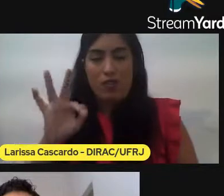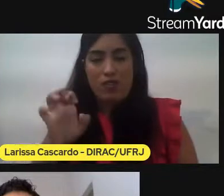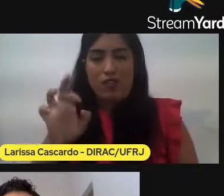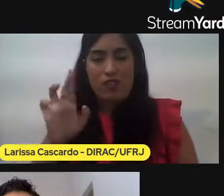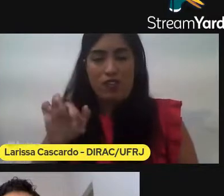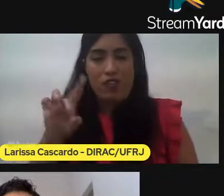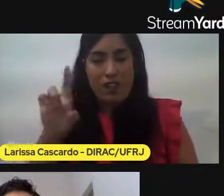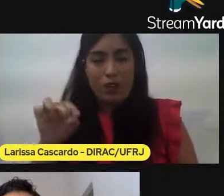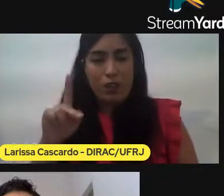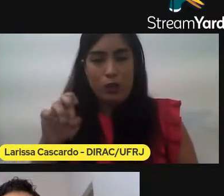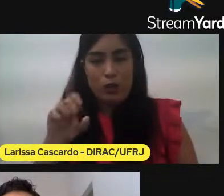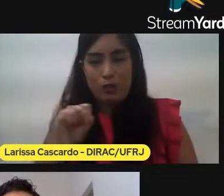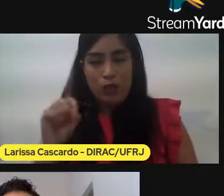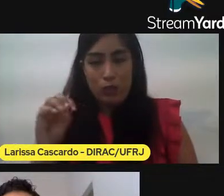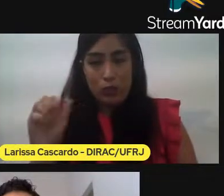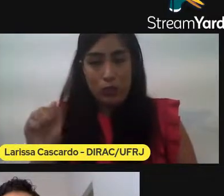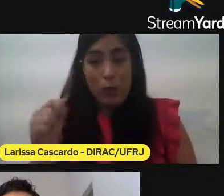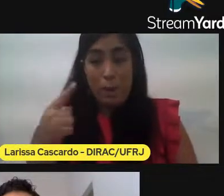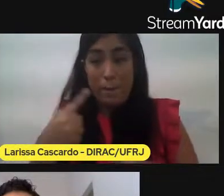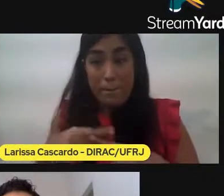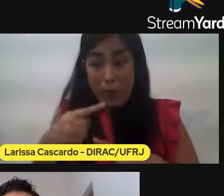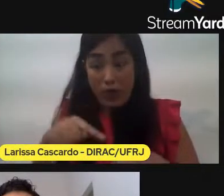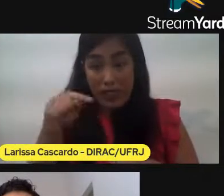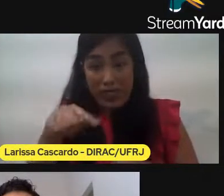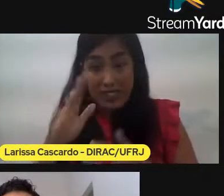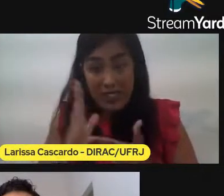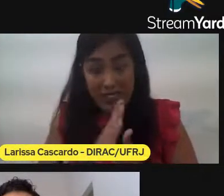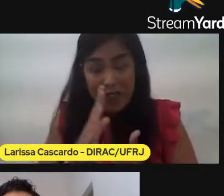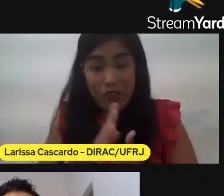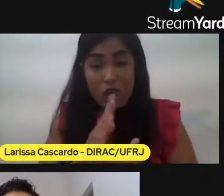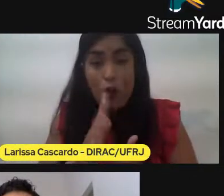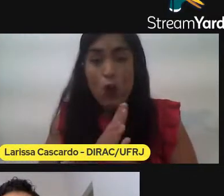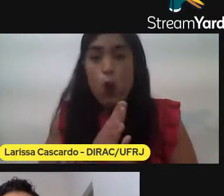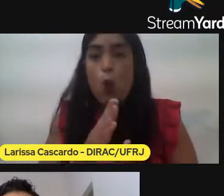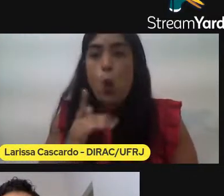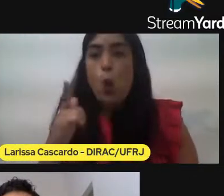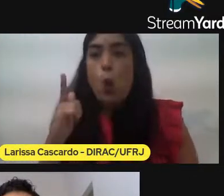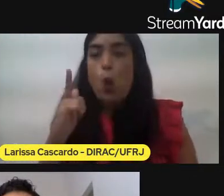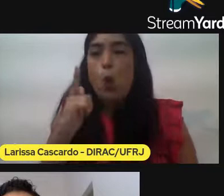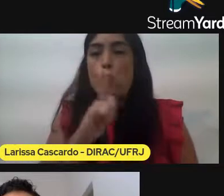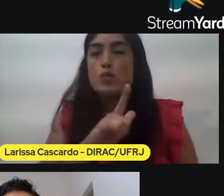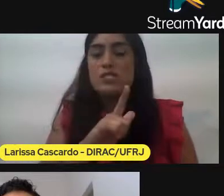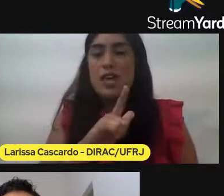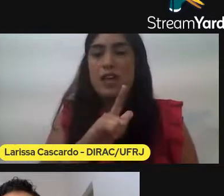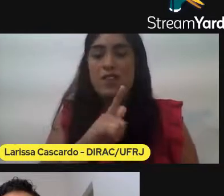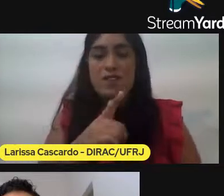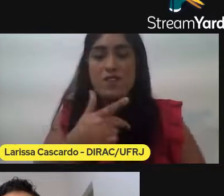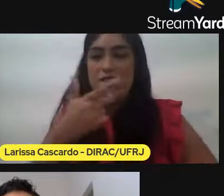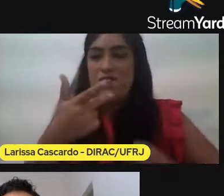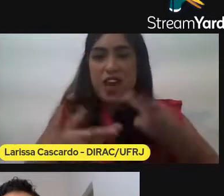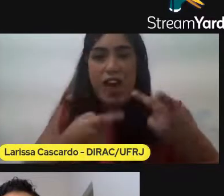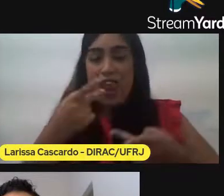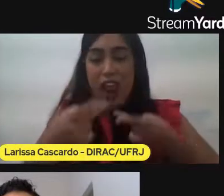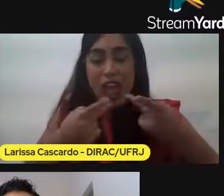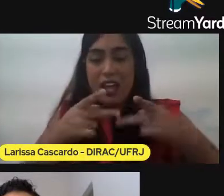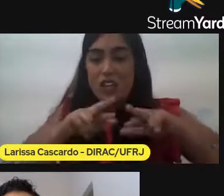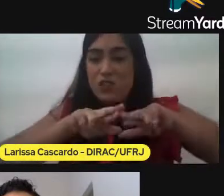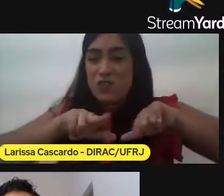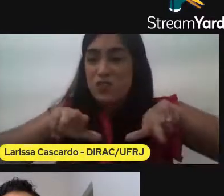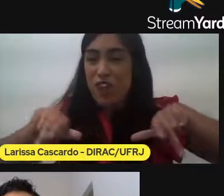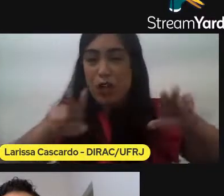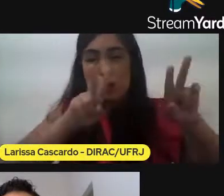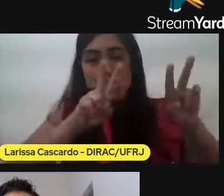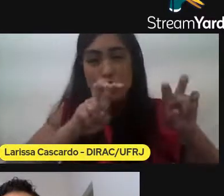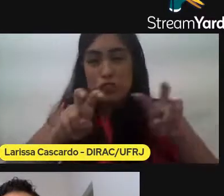Porque consegue aglutinar várias temáticas, desde a literatura, à poesia, à filosofia,